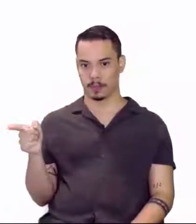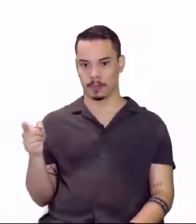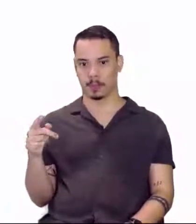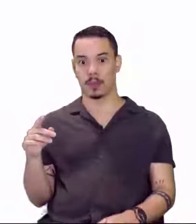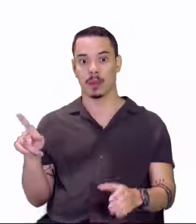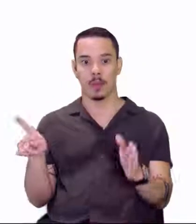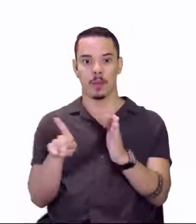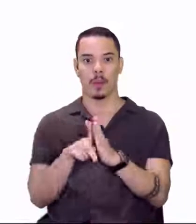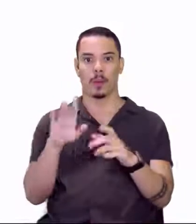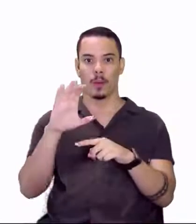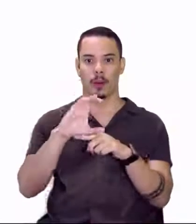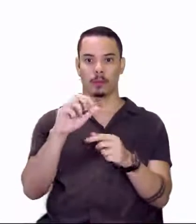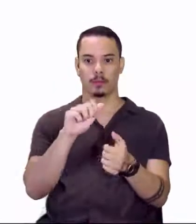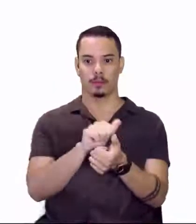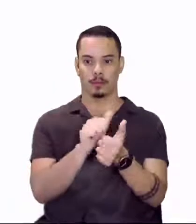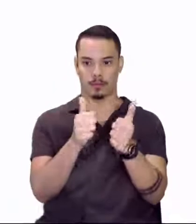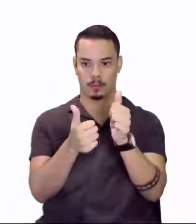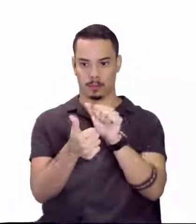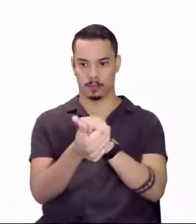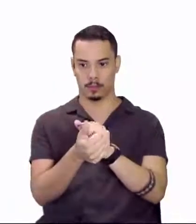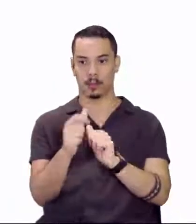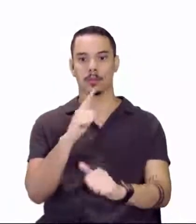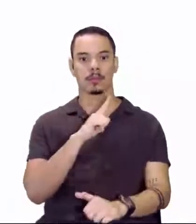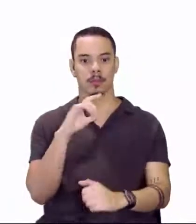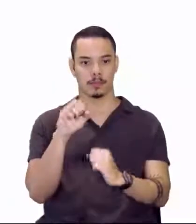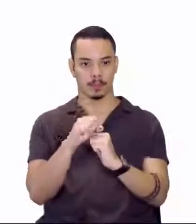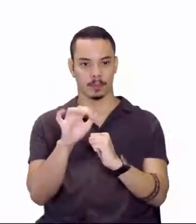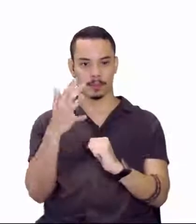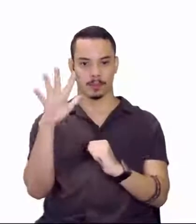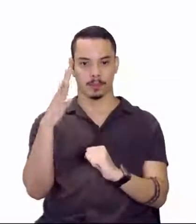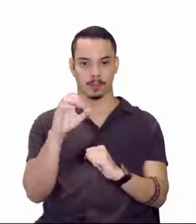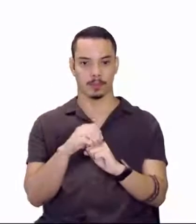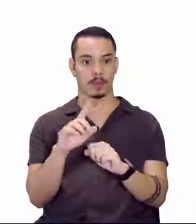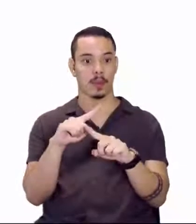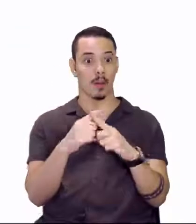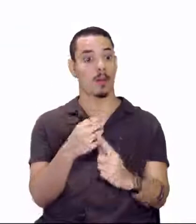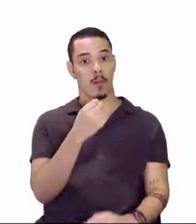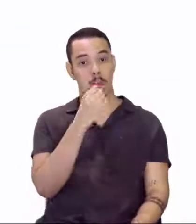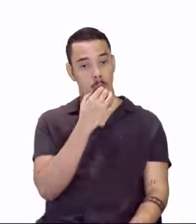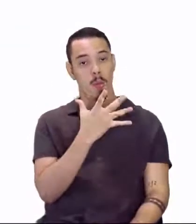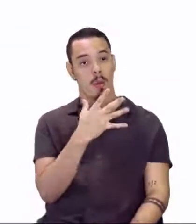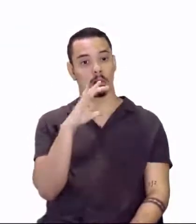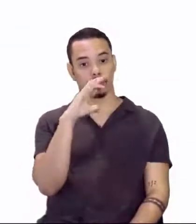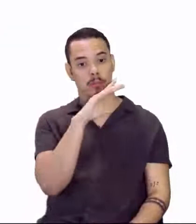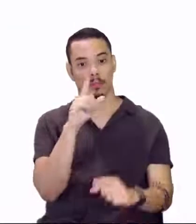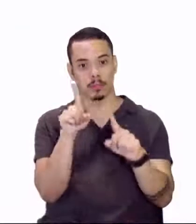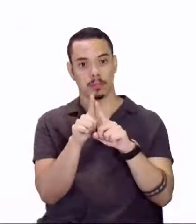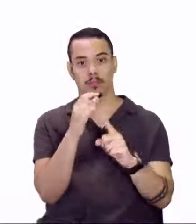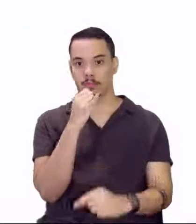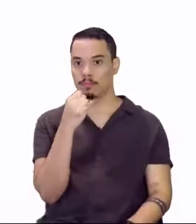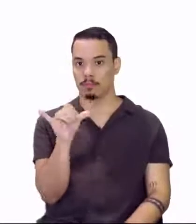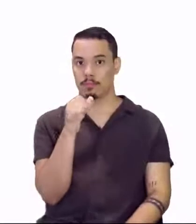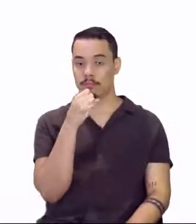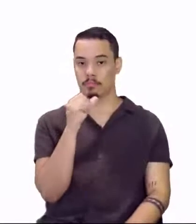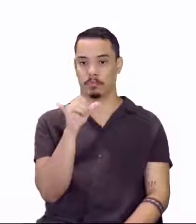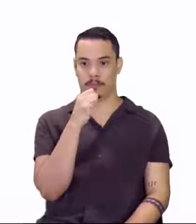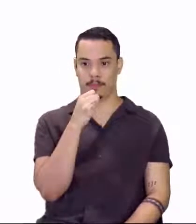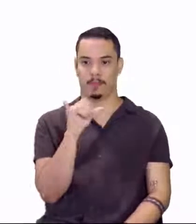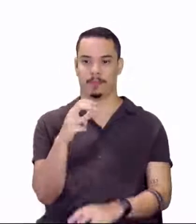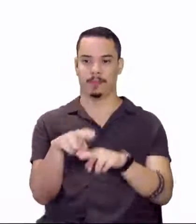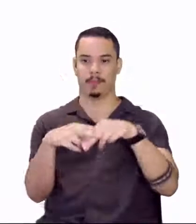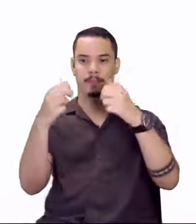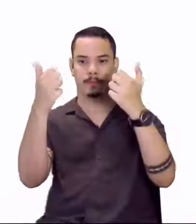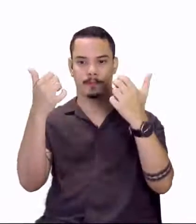carbono e que possui brilho metálico, porém é um bom condutor de calor e eletricidade. Estamos